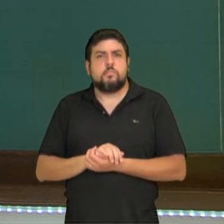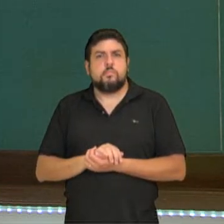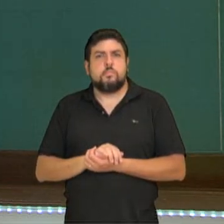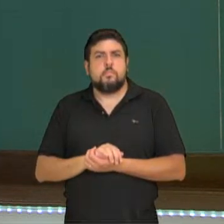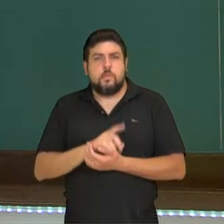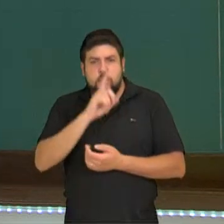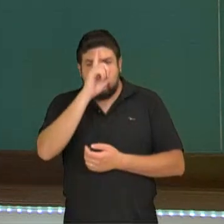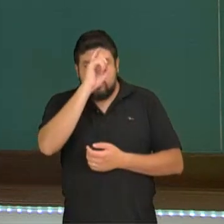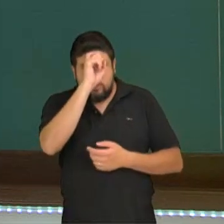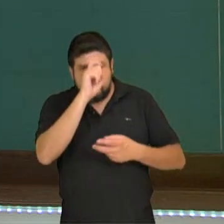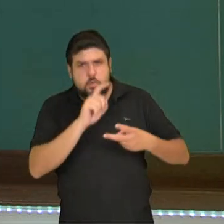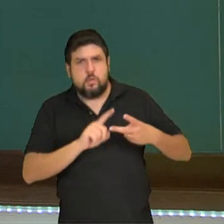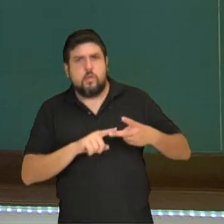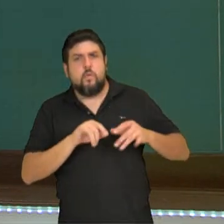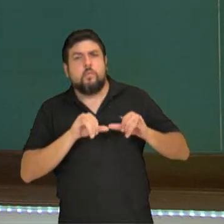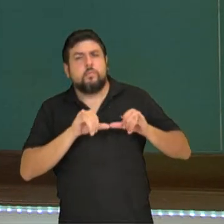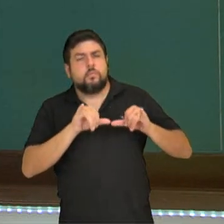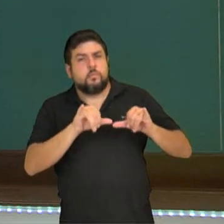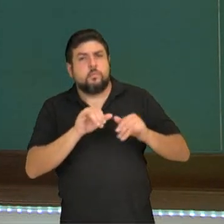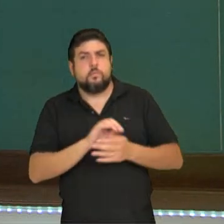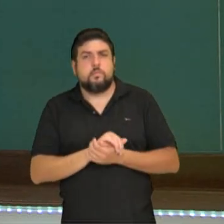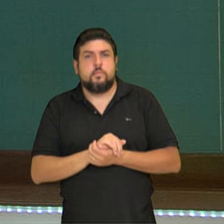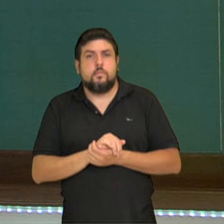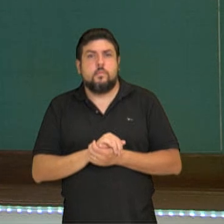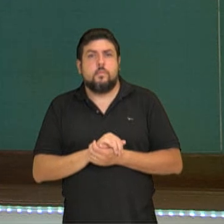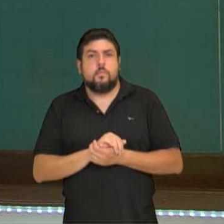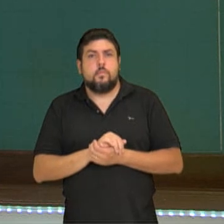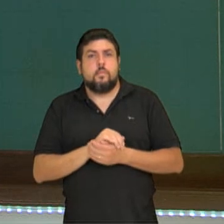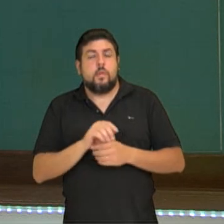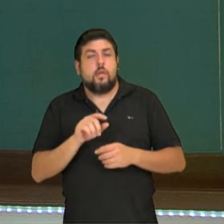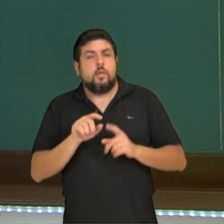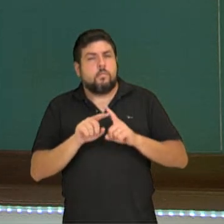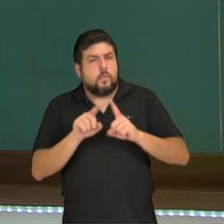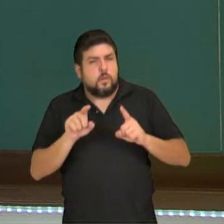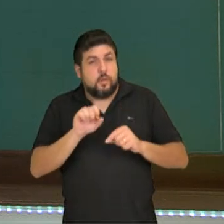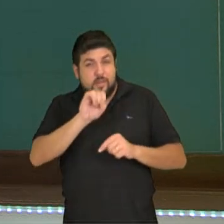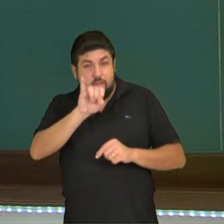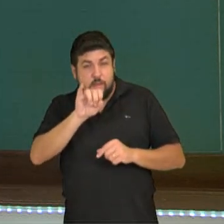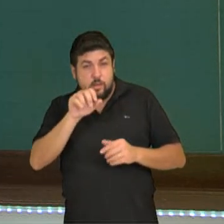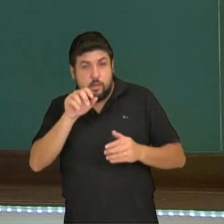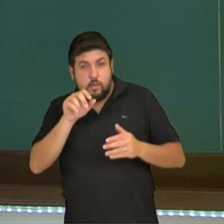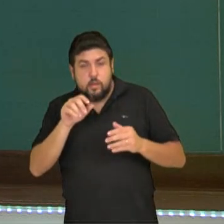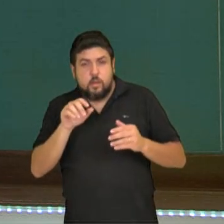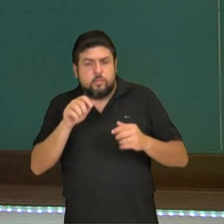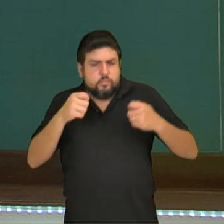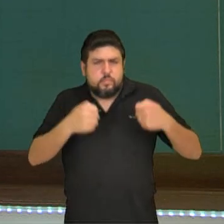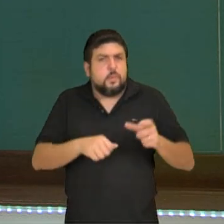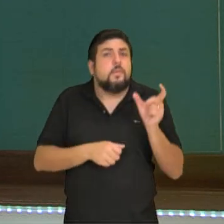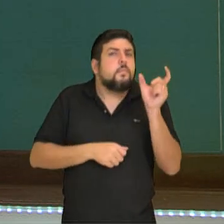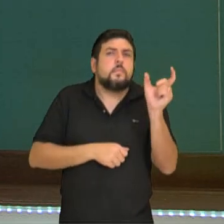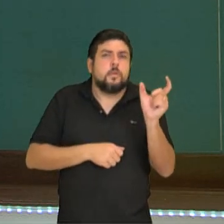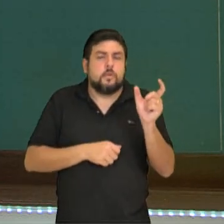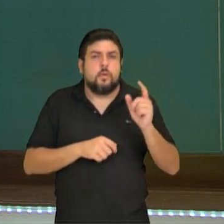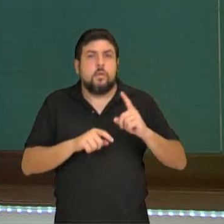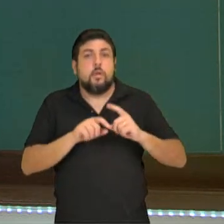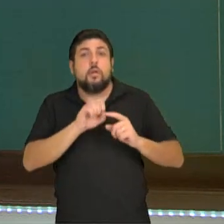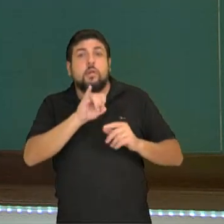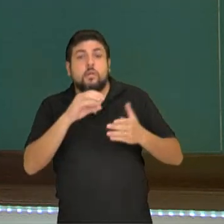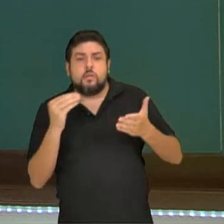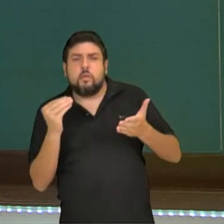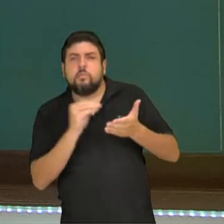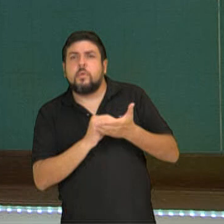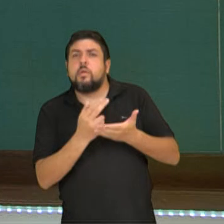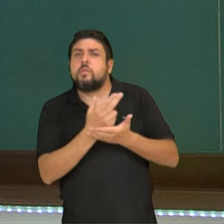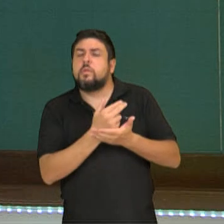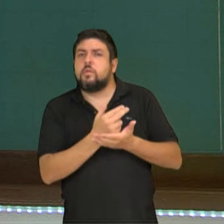hospital, o supermercado. Então, às vezes não precisa ser escrito, mas você consegue colocar um desenho que represente aquele local, é válido. A pessoa tem que pegar